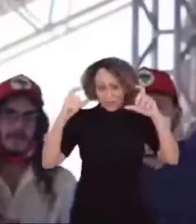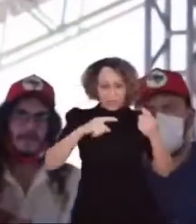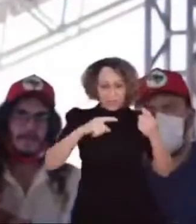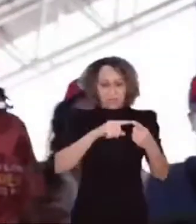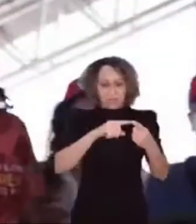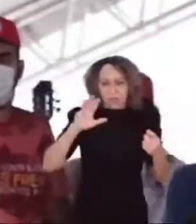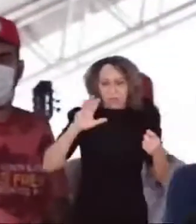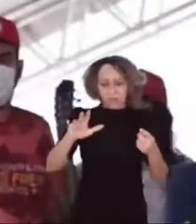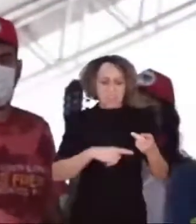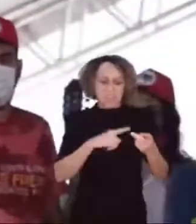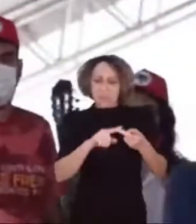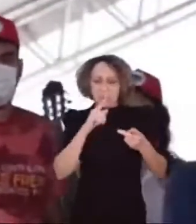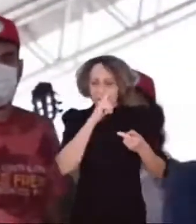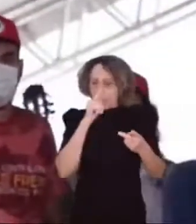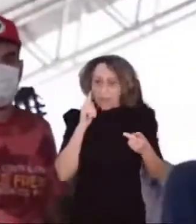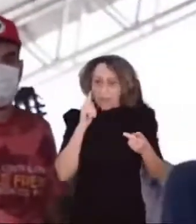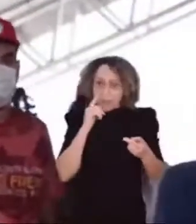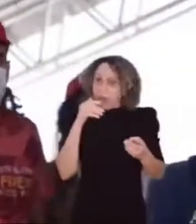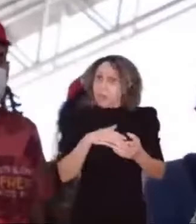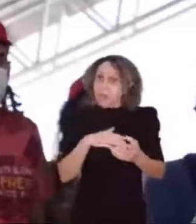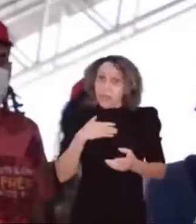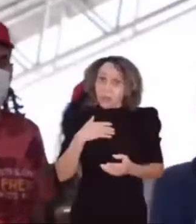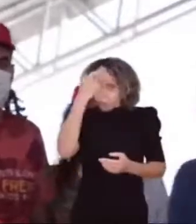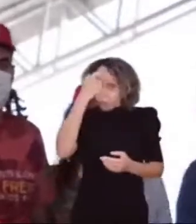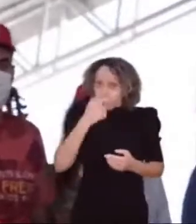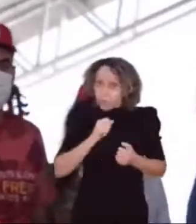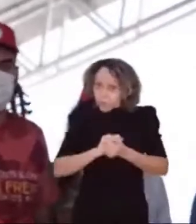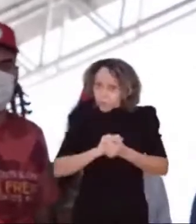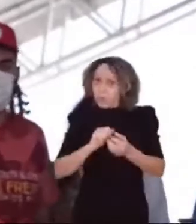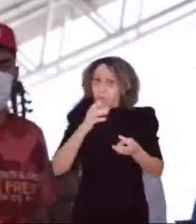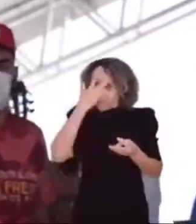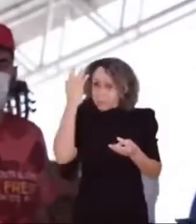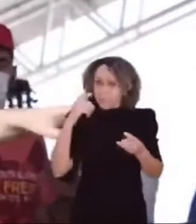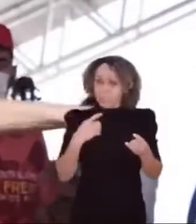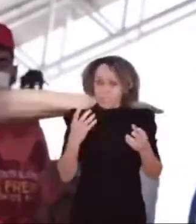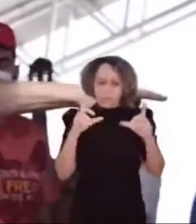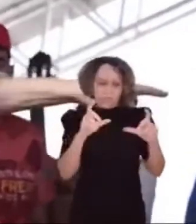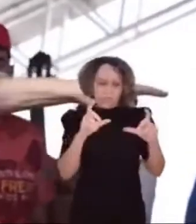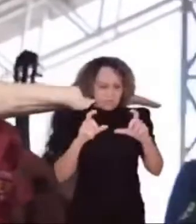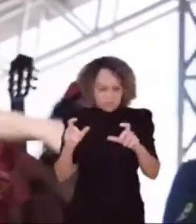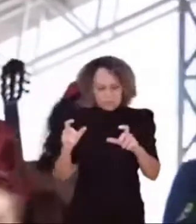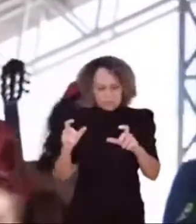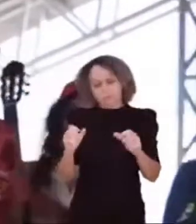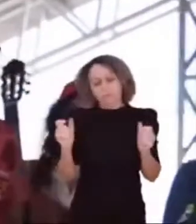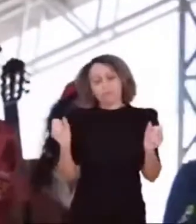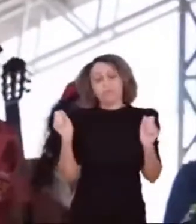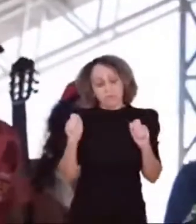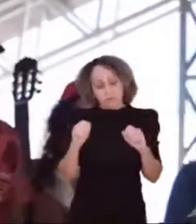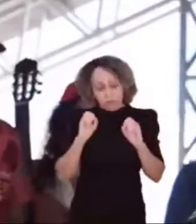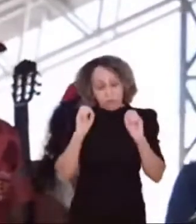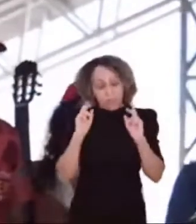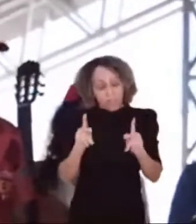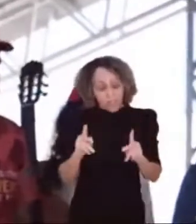Isso faz parte da nossa cultura política, mas isso não é suficiente para eleger